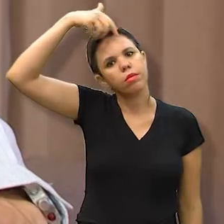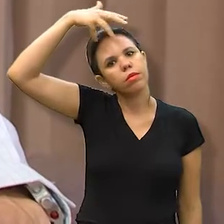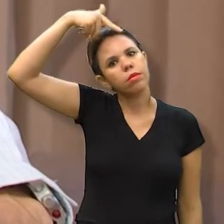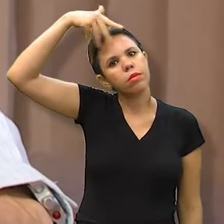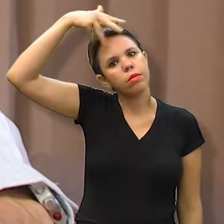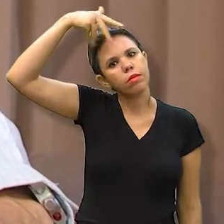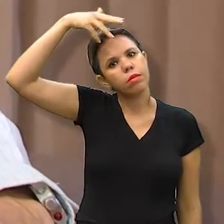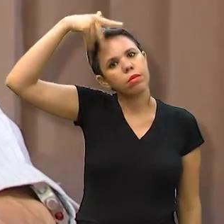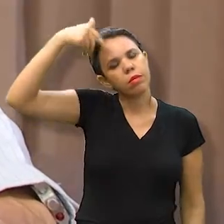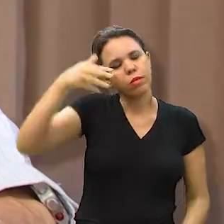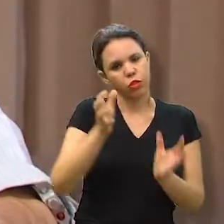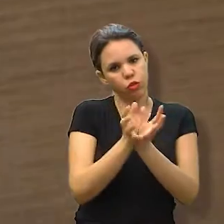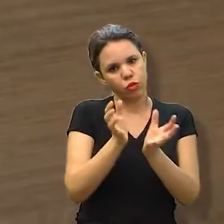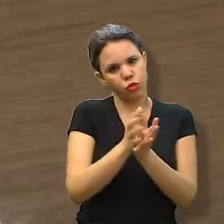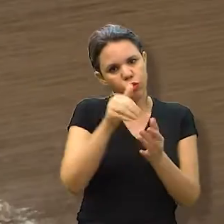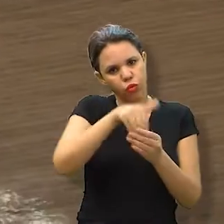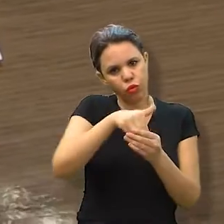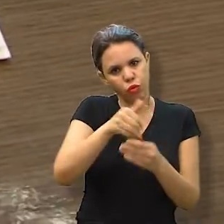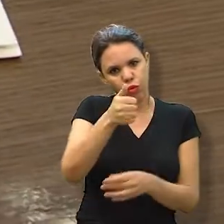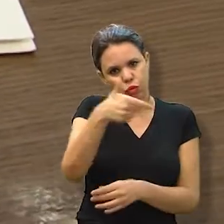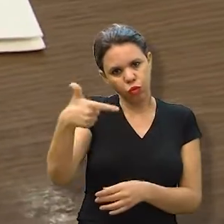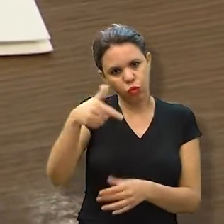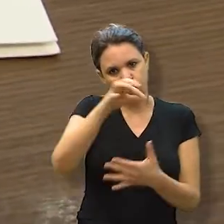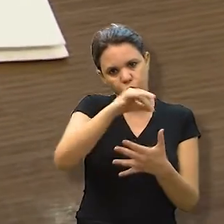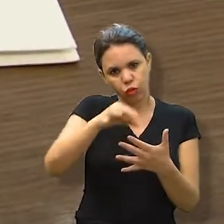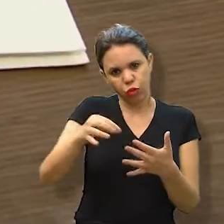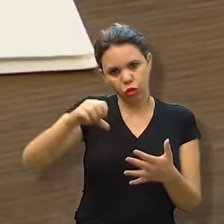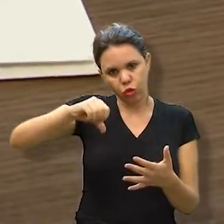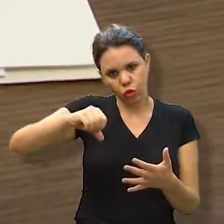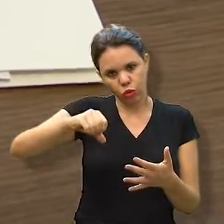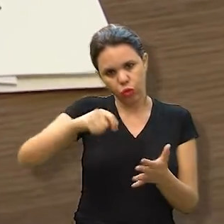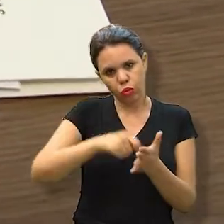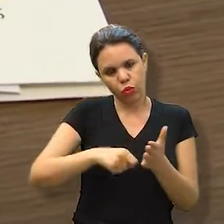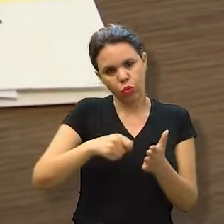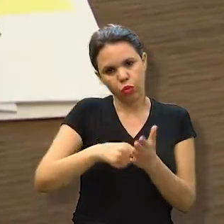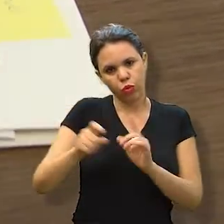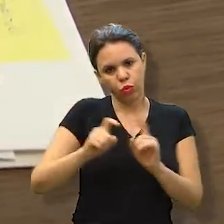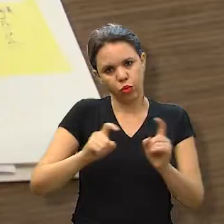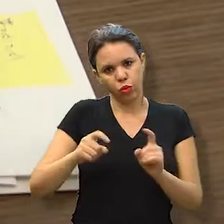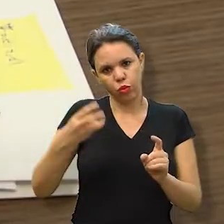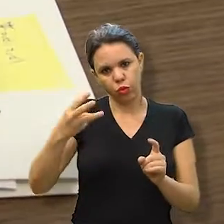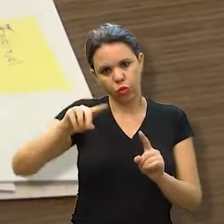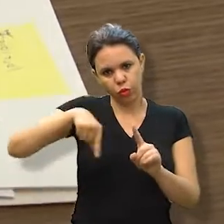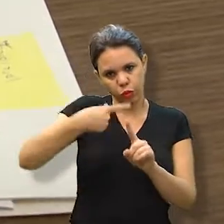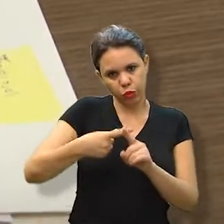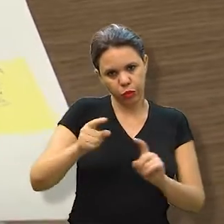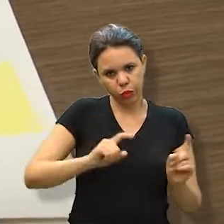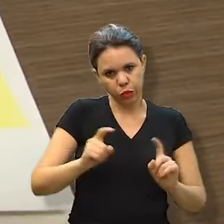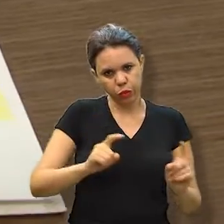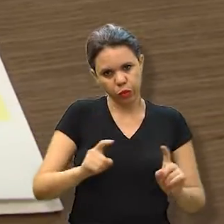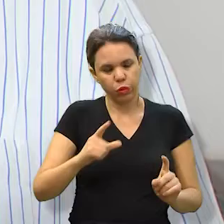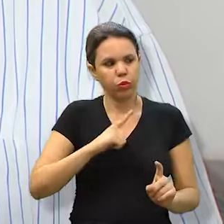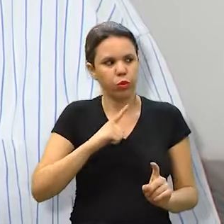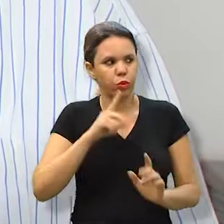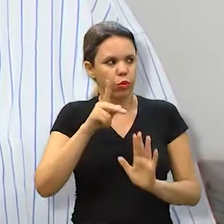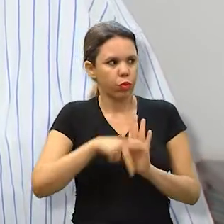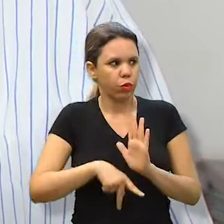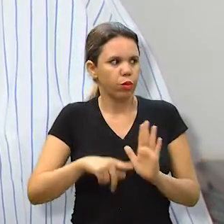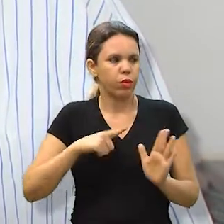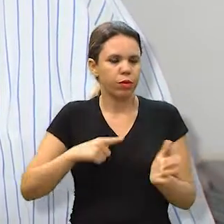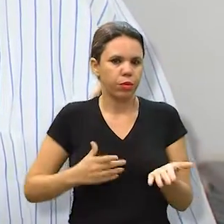Monteiro e Rodrigo da farmadic a comissão voltou 12 itens 9 da pauta e terça Extra pauta